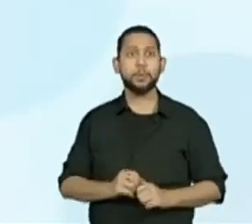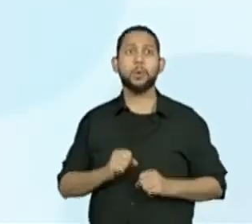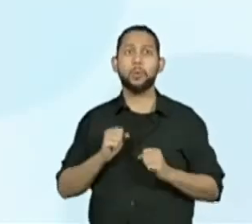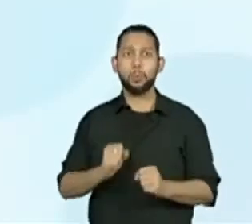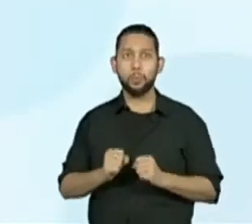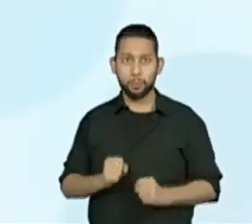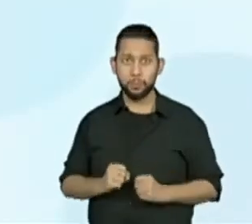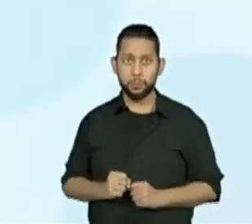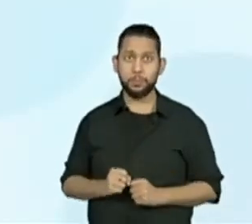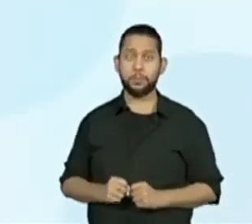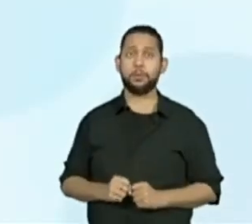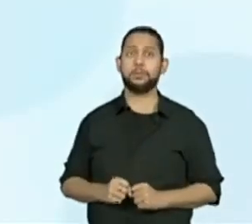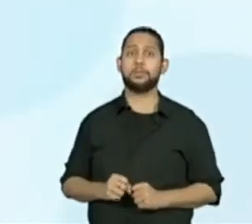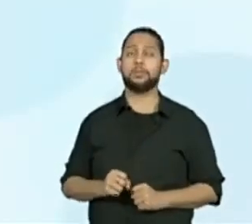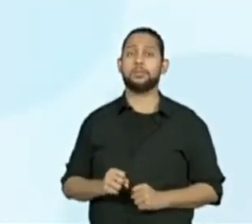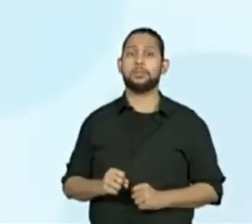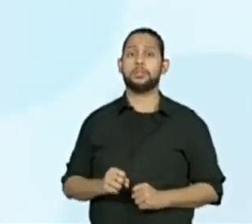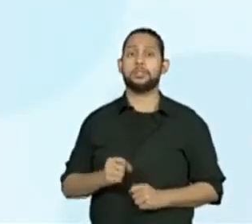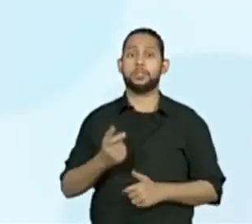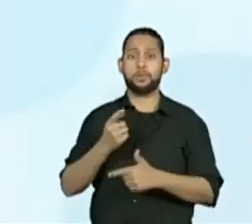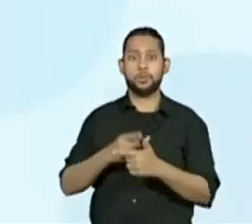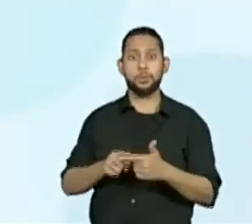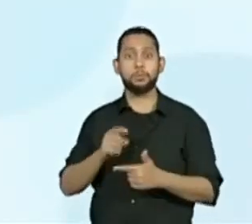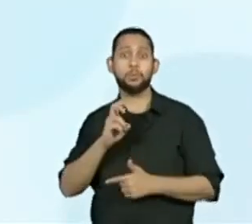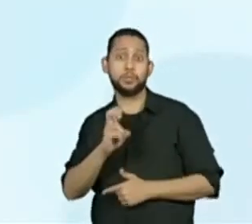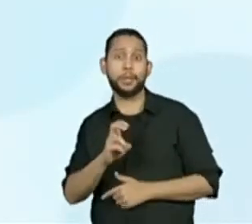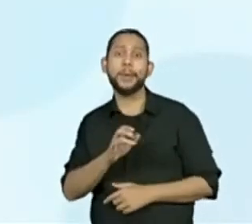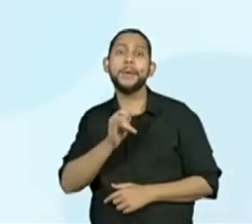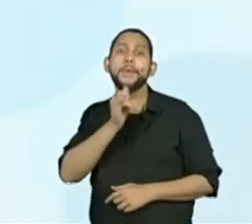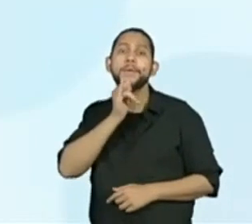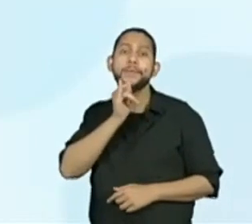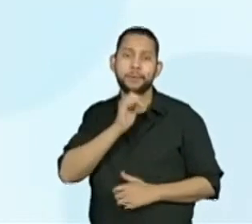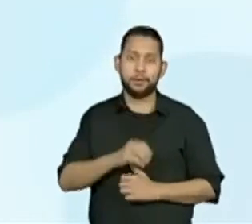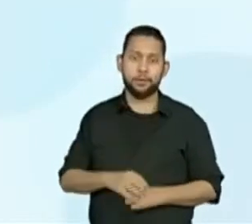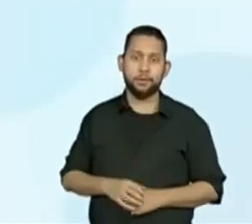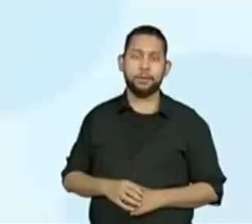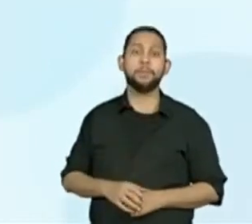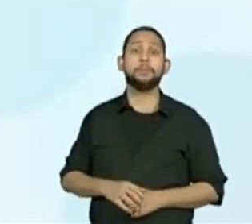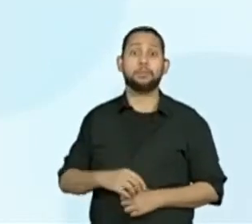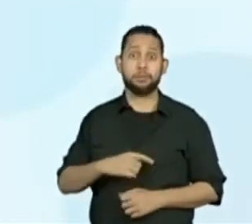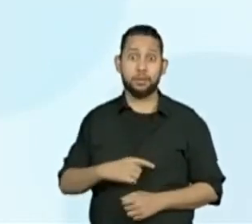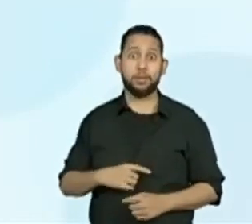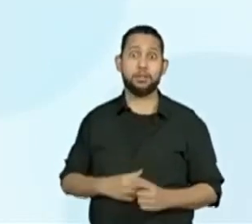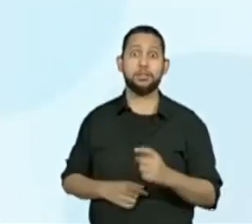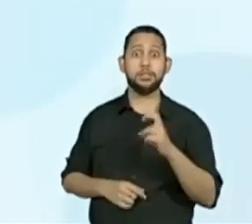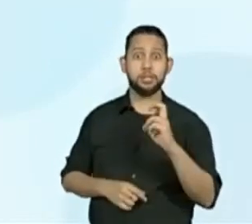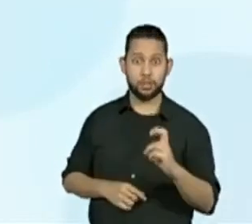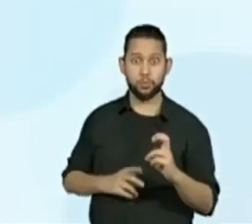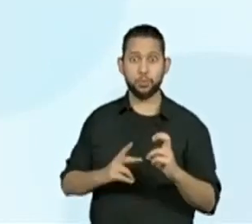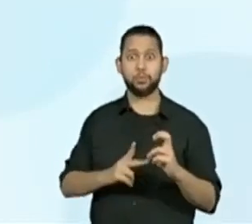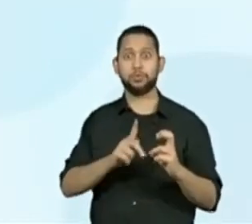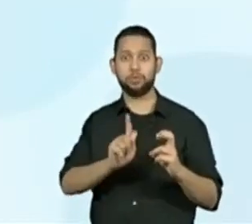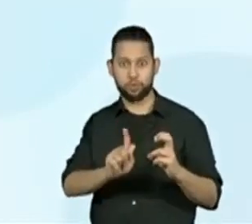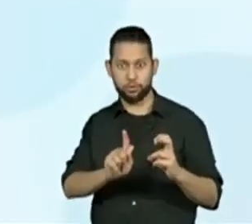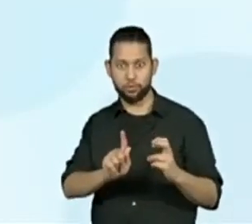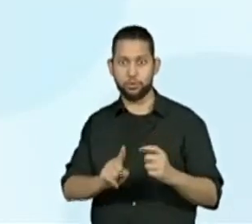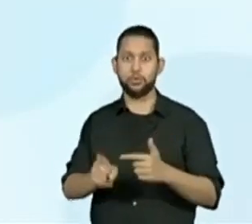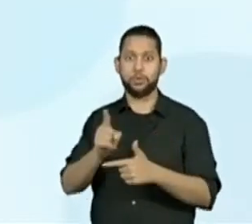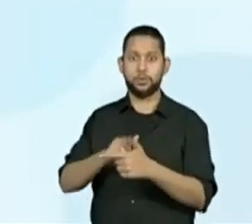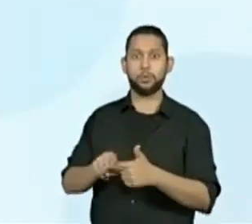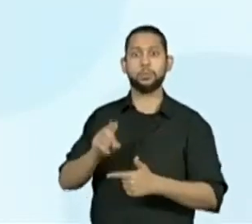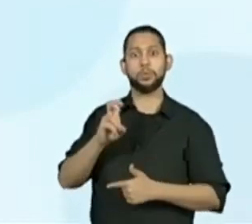5 o valor de 5 kg e se eu fosse usar lá o valor de 10 kg para eu descobrir